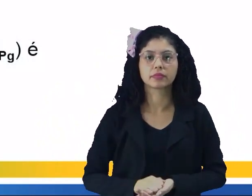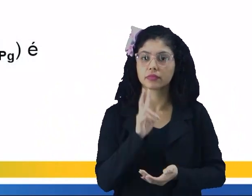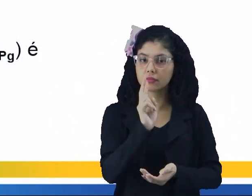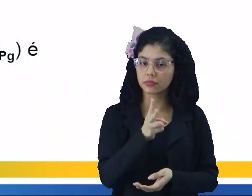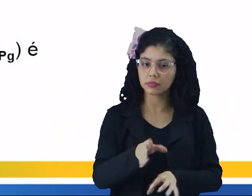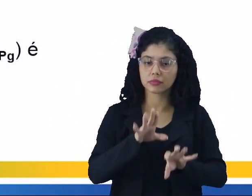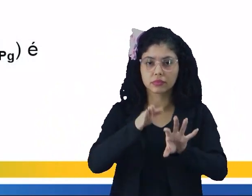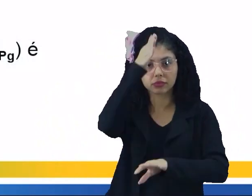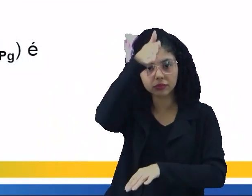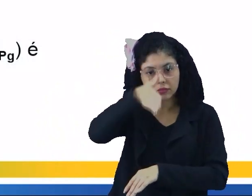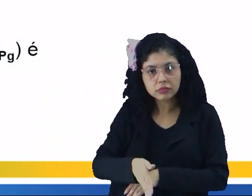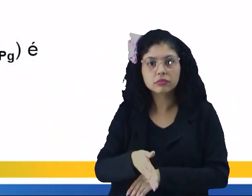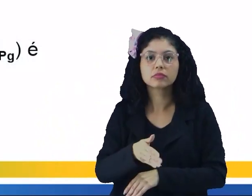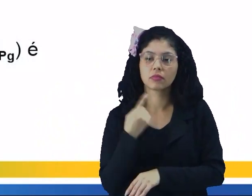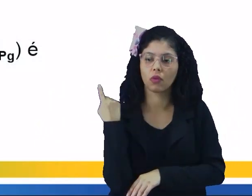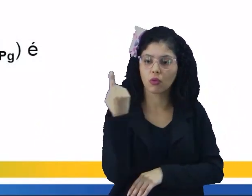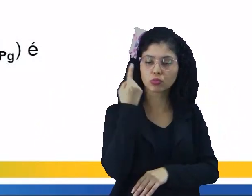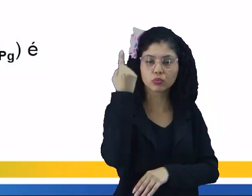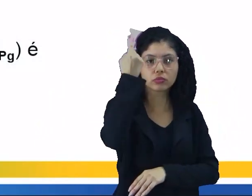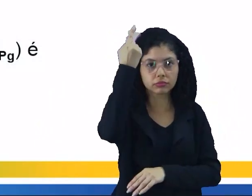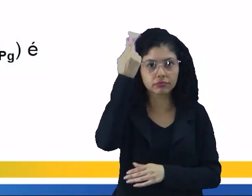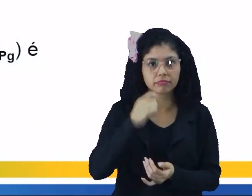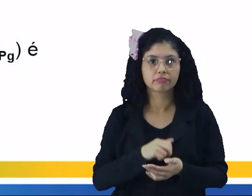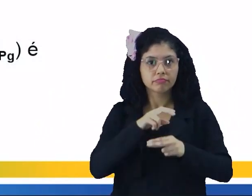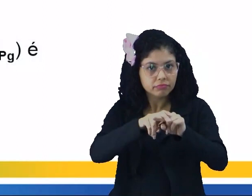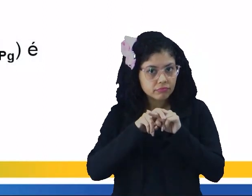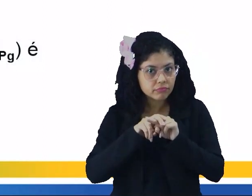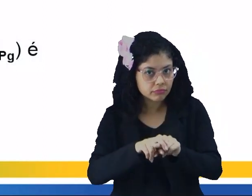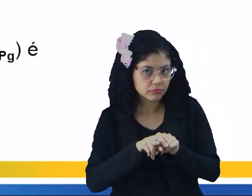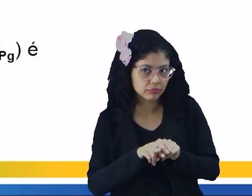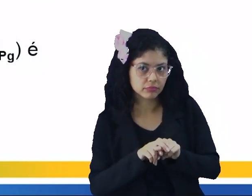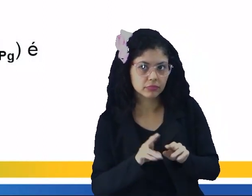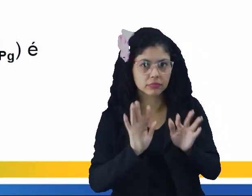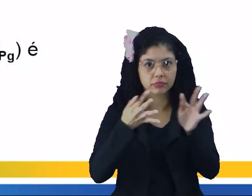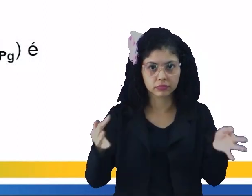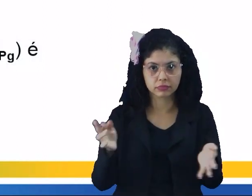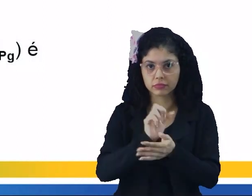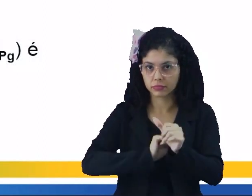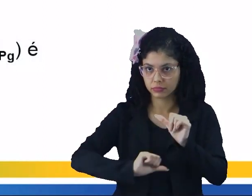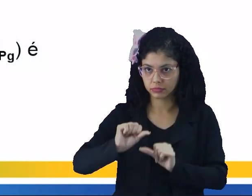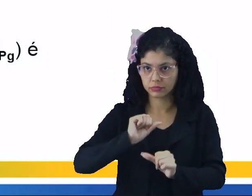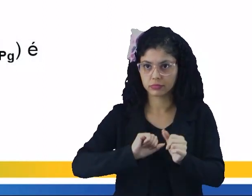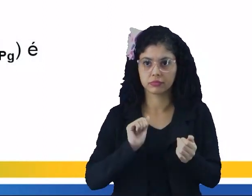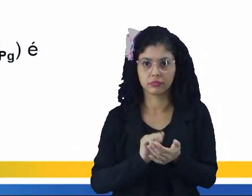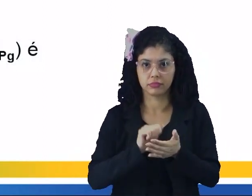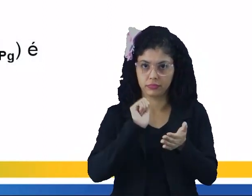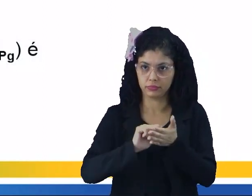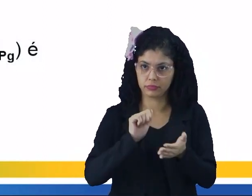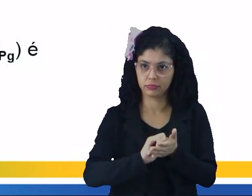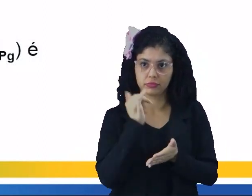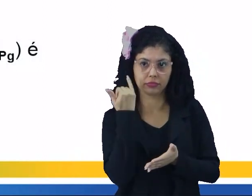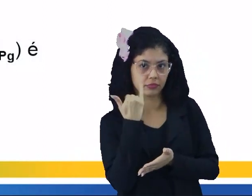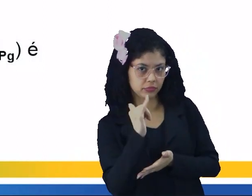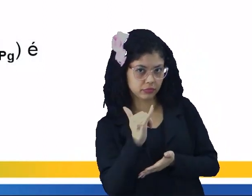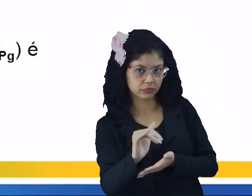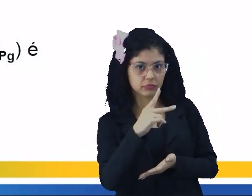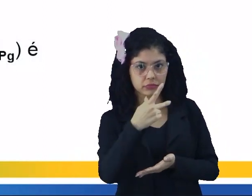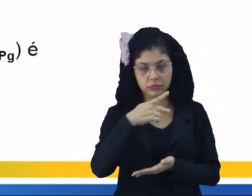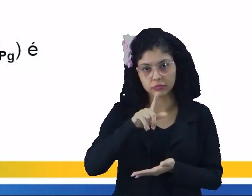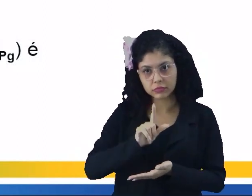Isso mesmo, vai trabalhar com altura. Por isso que a fórmula vai mudar agora. A gente vai escrever energia